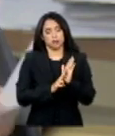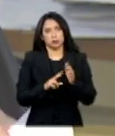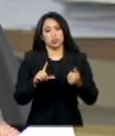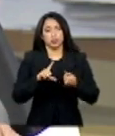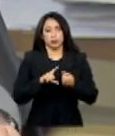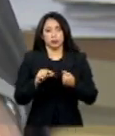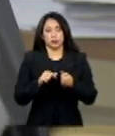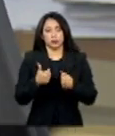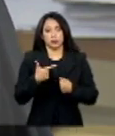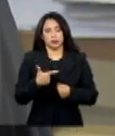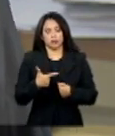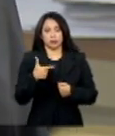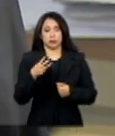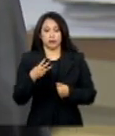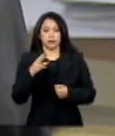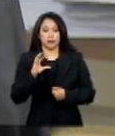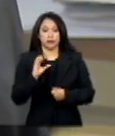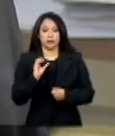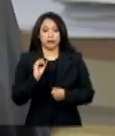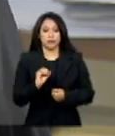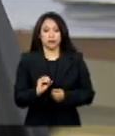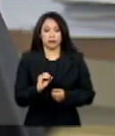230 do